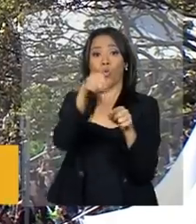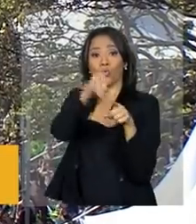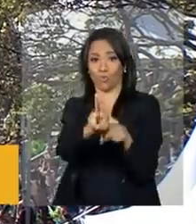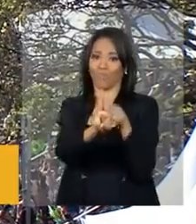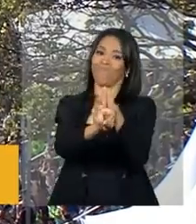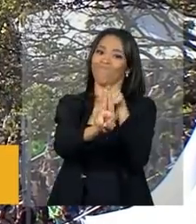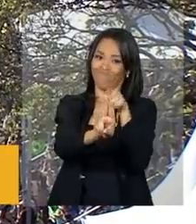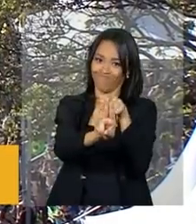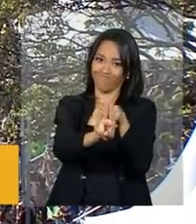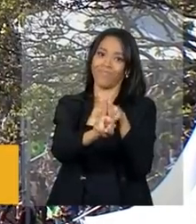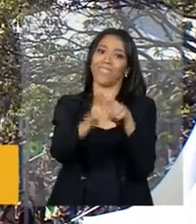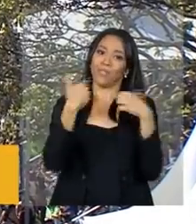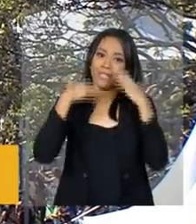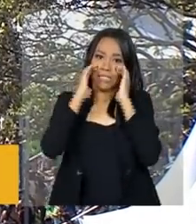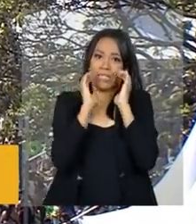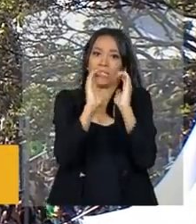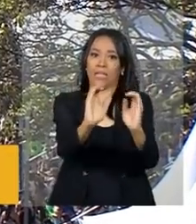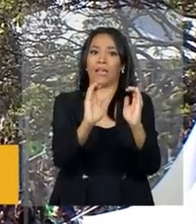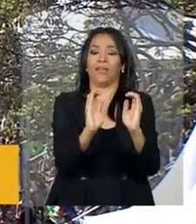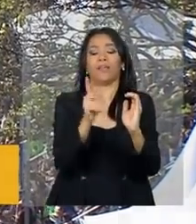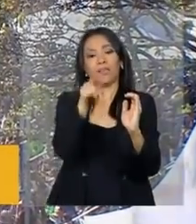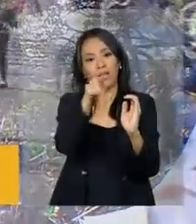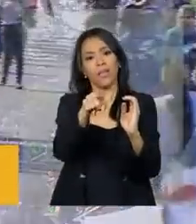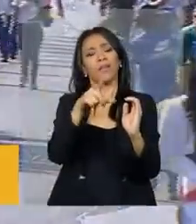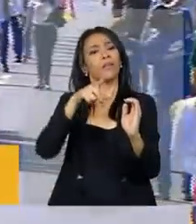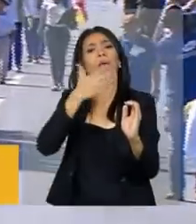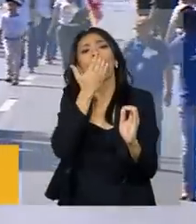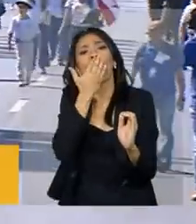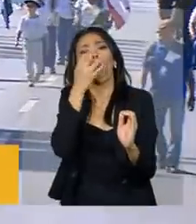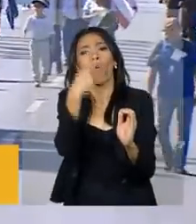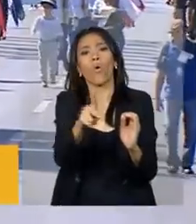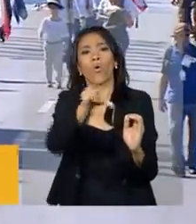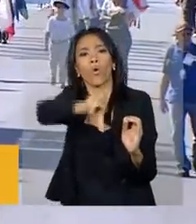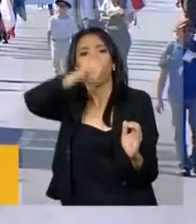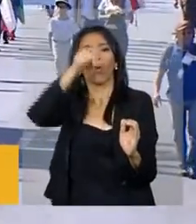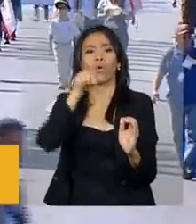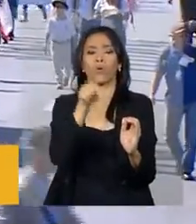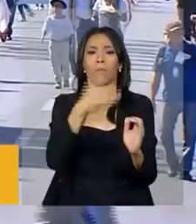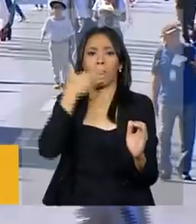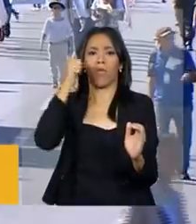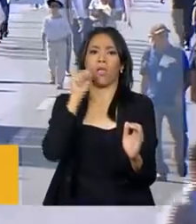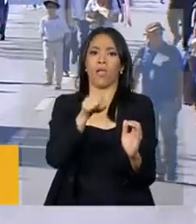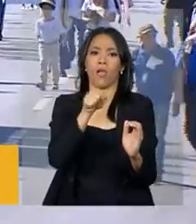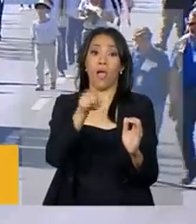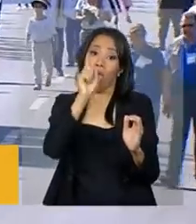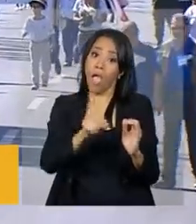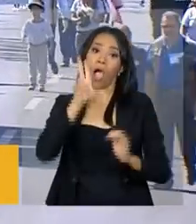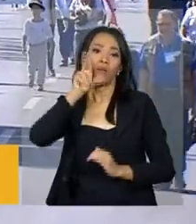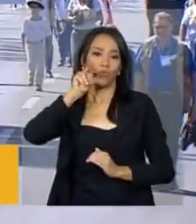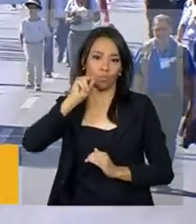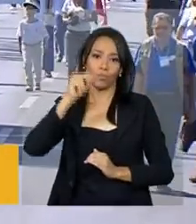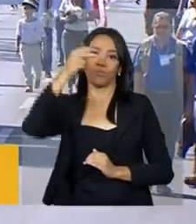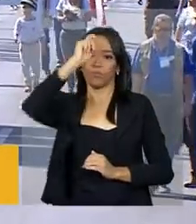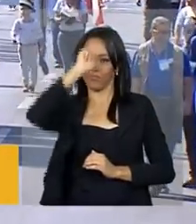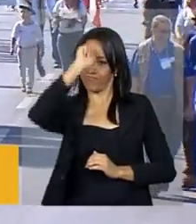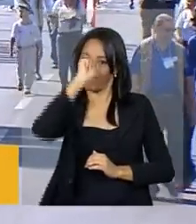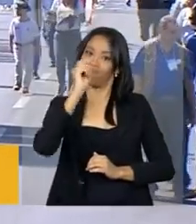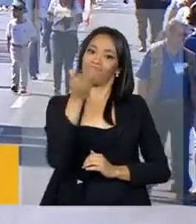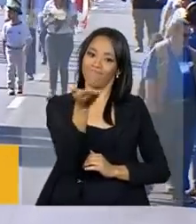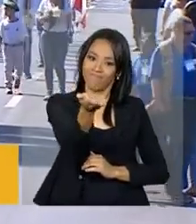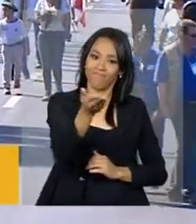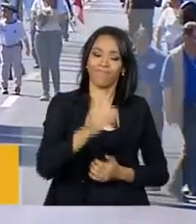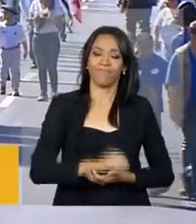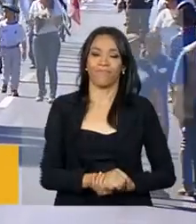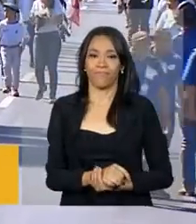de Paz, Forças da ONU, têm como cor específica o azul, né? Um azul